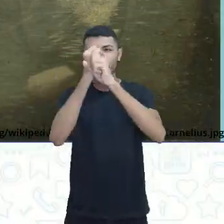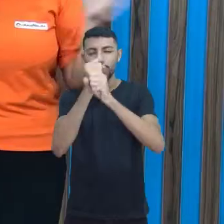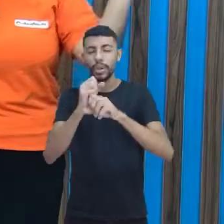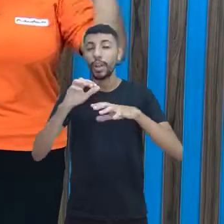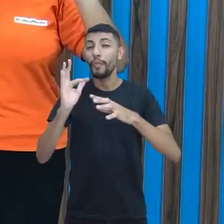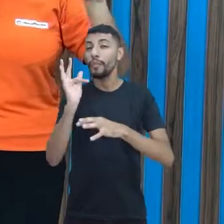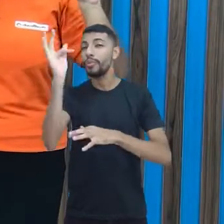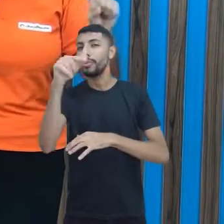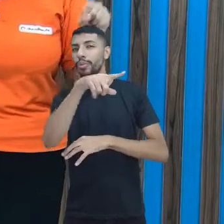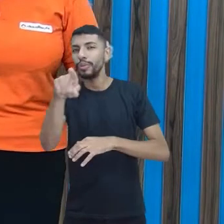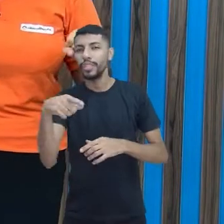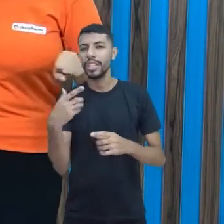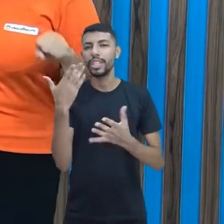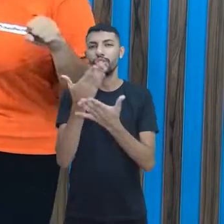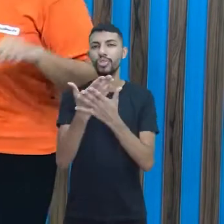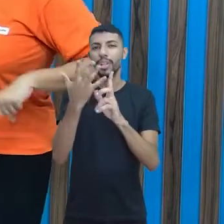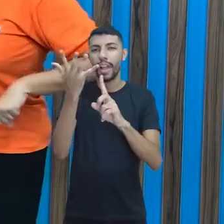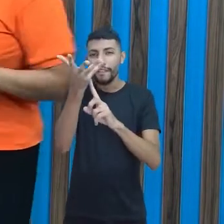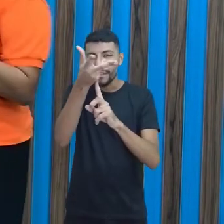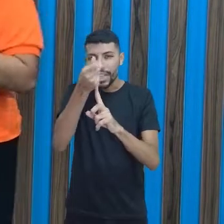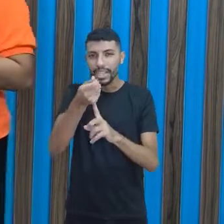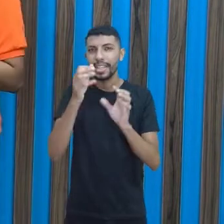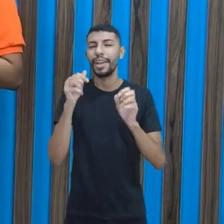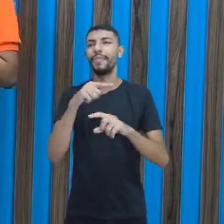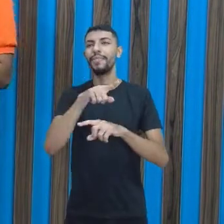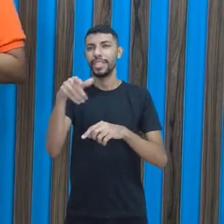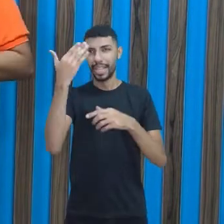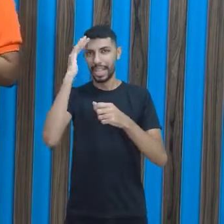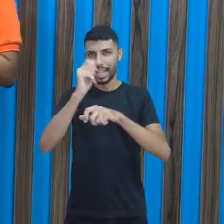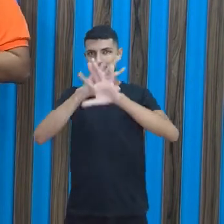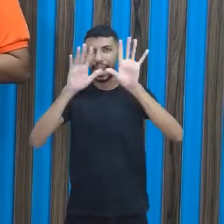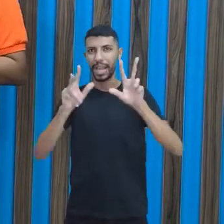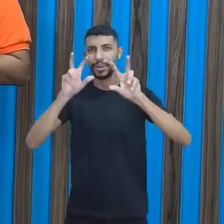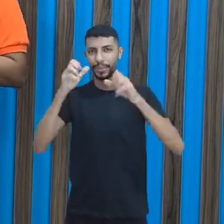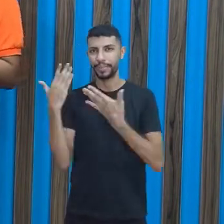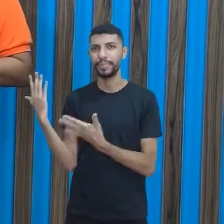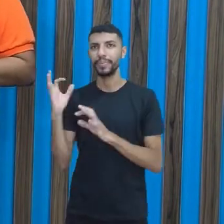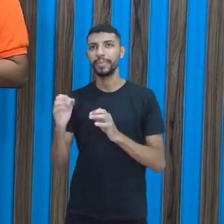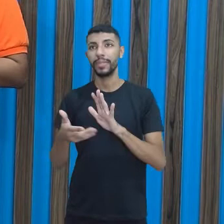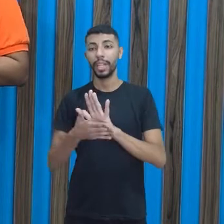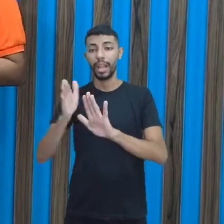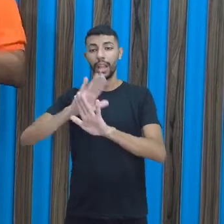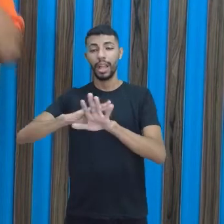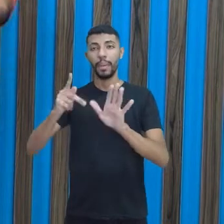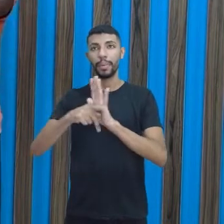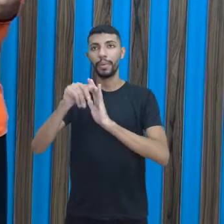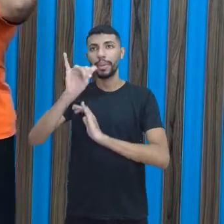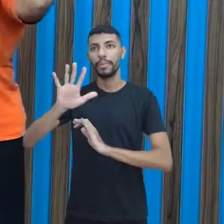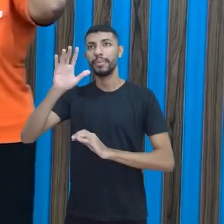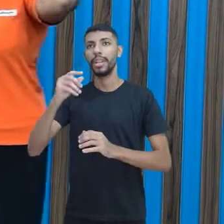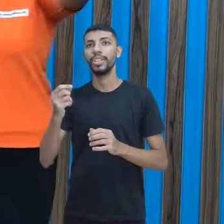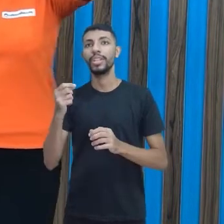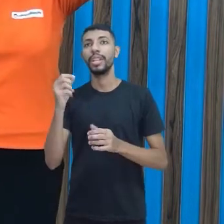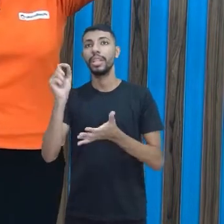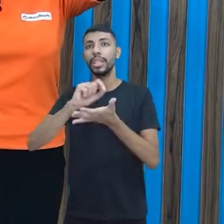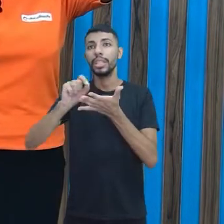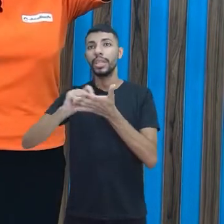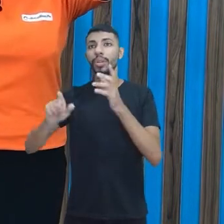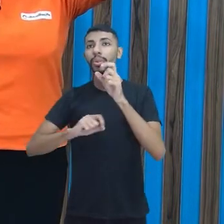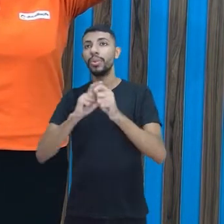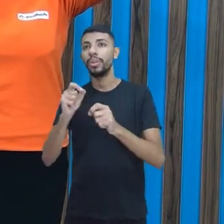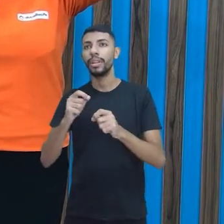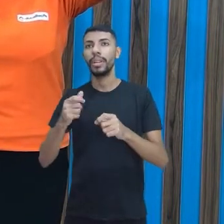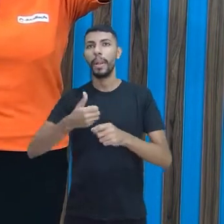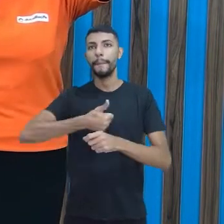futuro, vocês vão entender o que eu estou dizendo. E aí, na parte de trás da imagem, ele escreveu a primeira fotografia